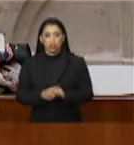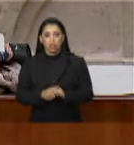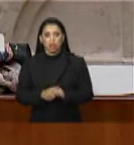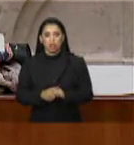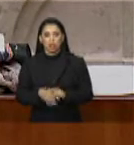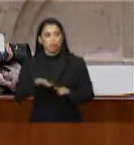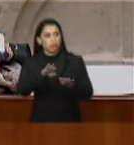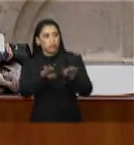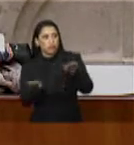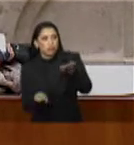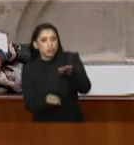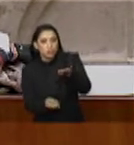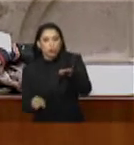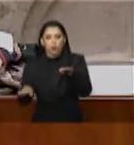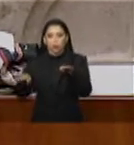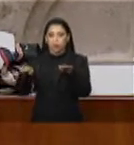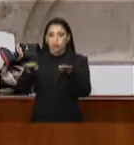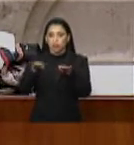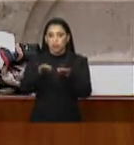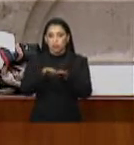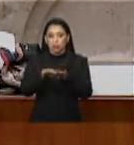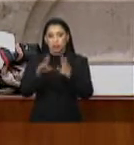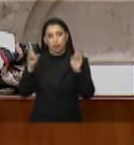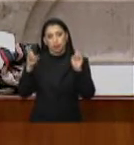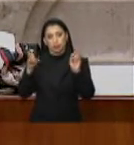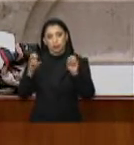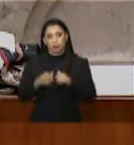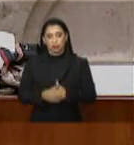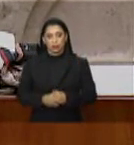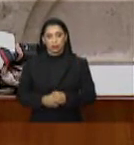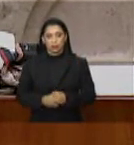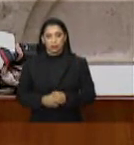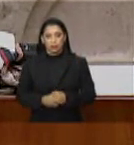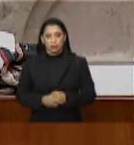desigualdades seguramente com relação ao tema de fundo